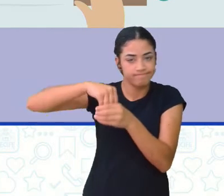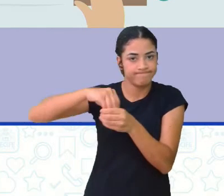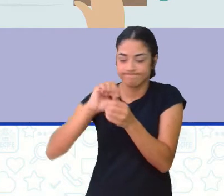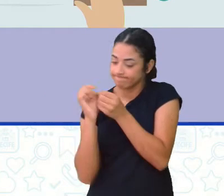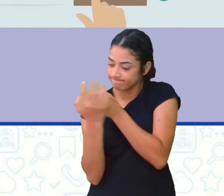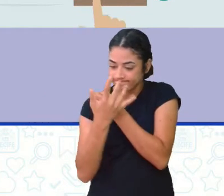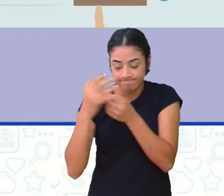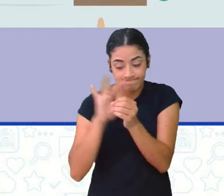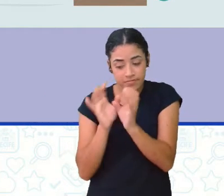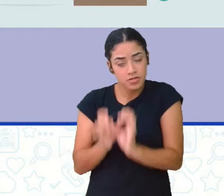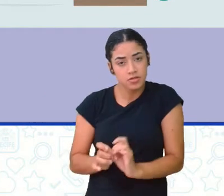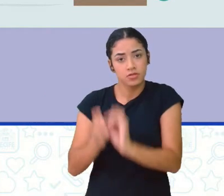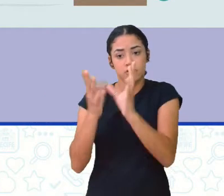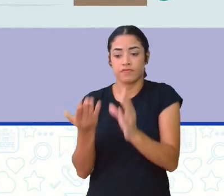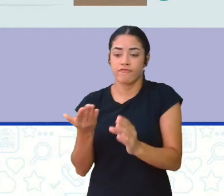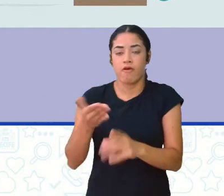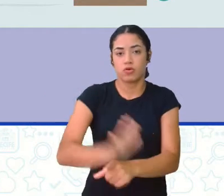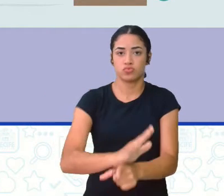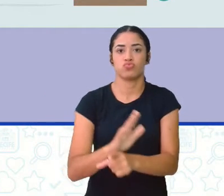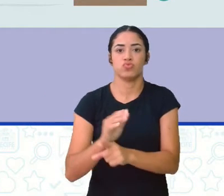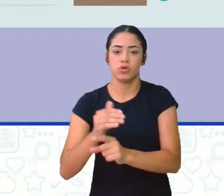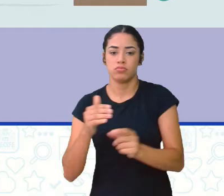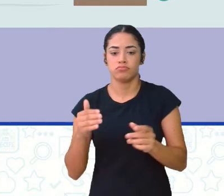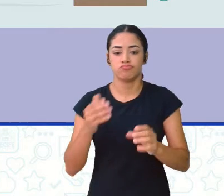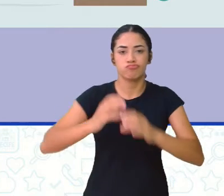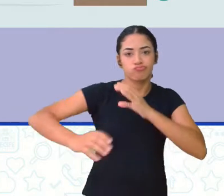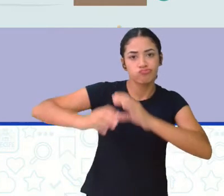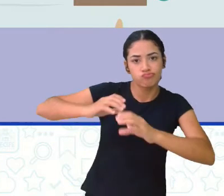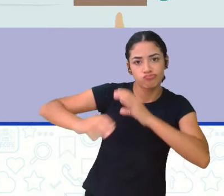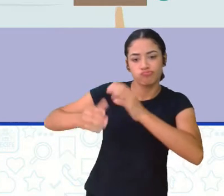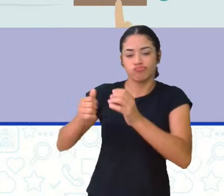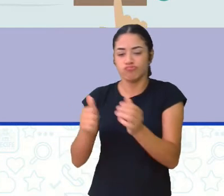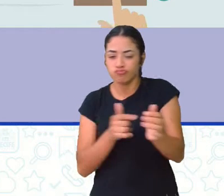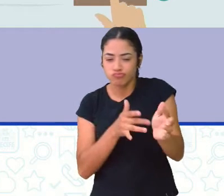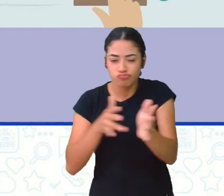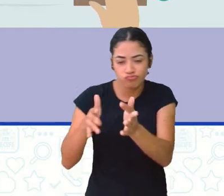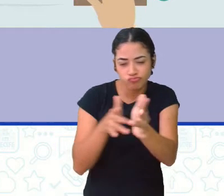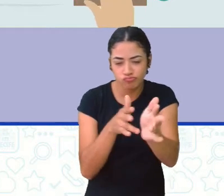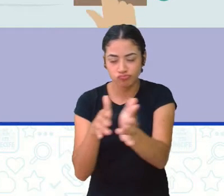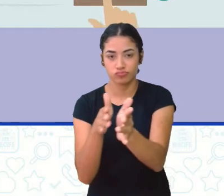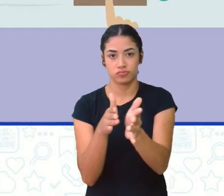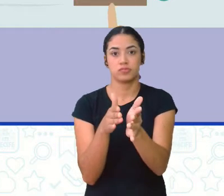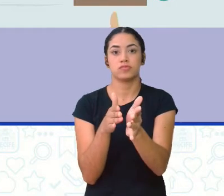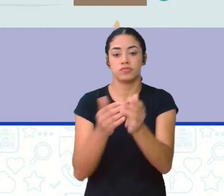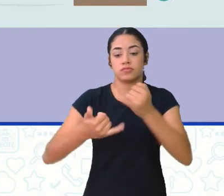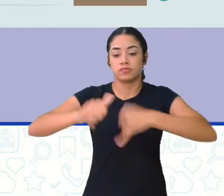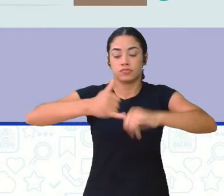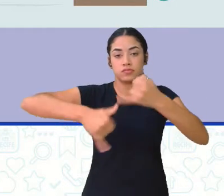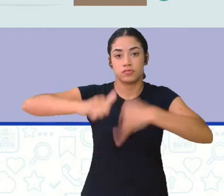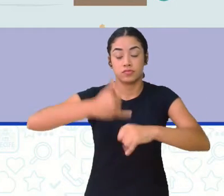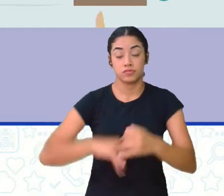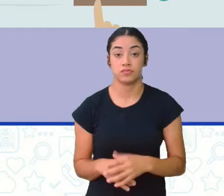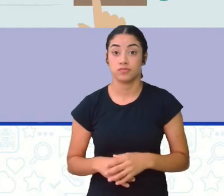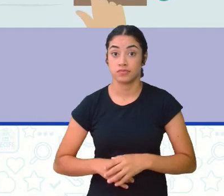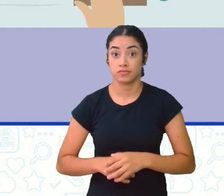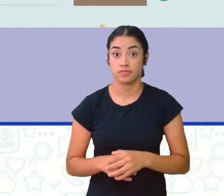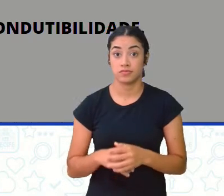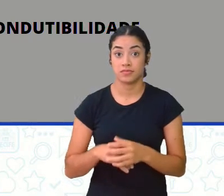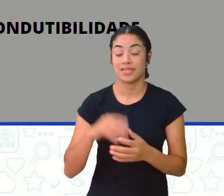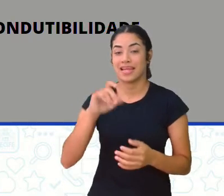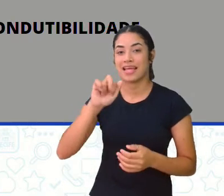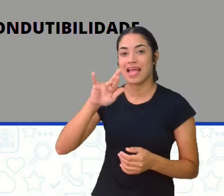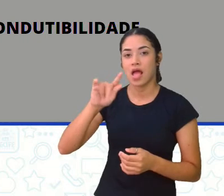livremente vão ajudar nessa comunicação, nessa passagem aí da corrente elétrica, ou seja, das cargas